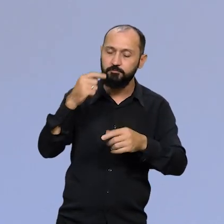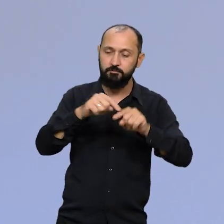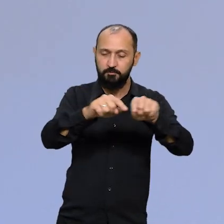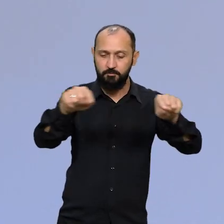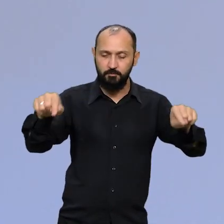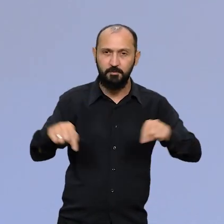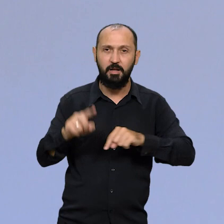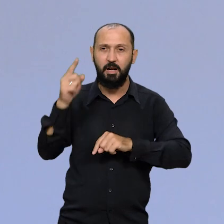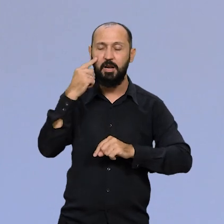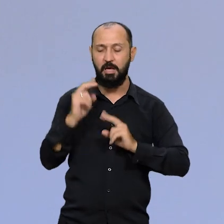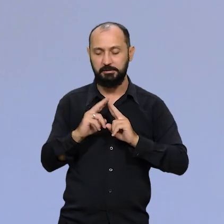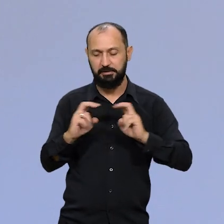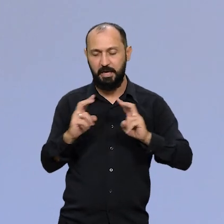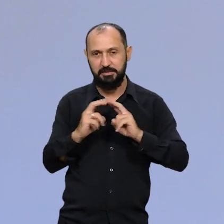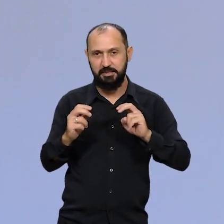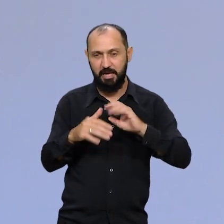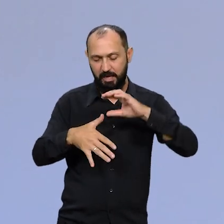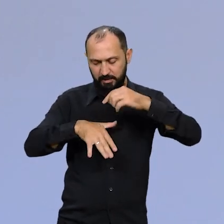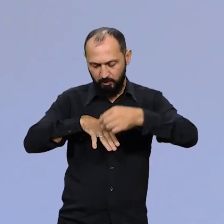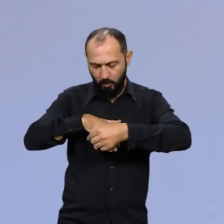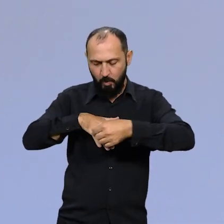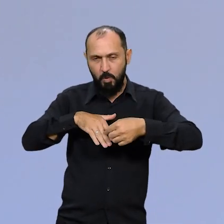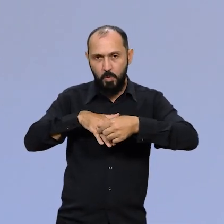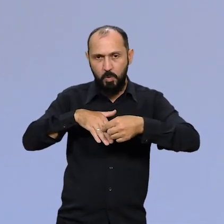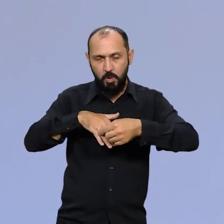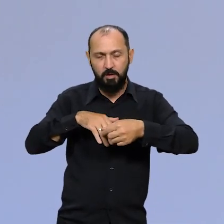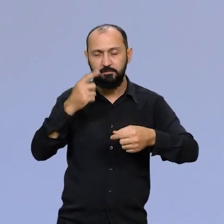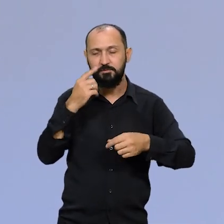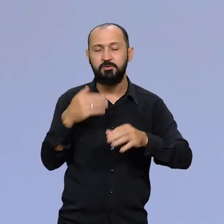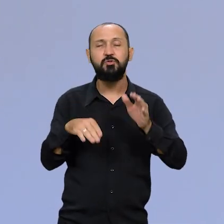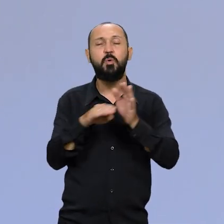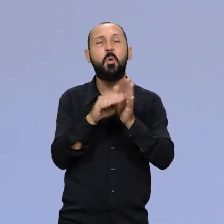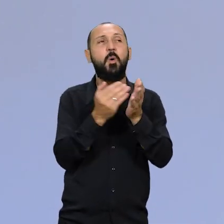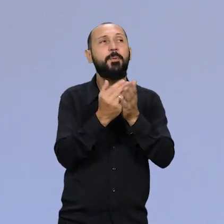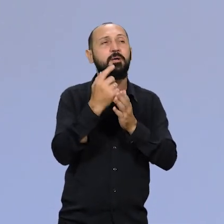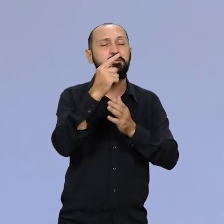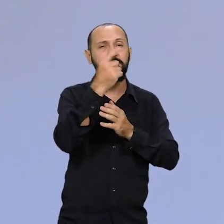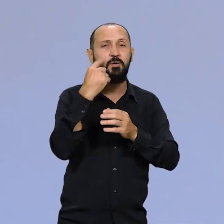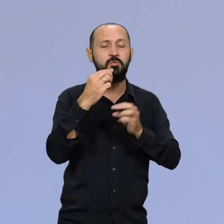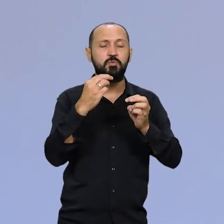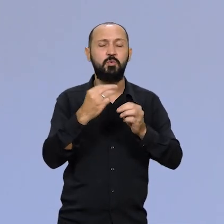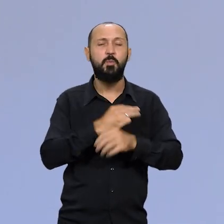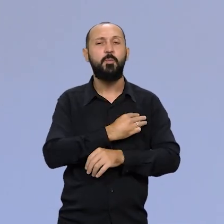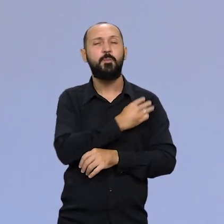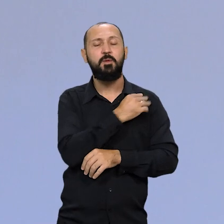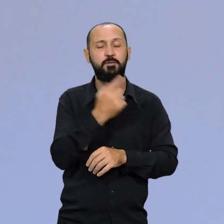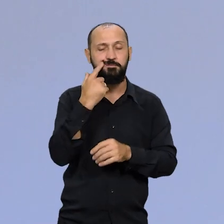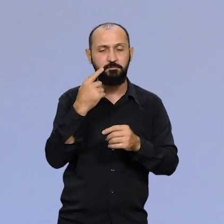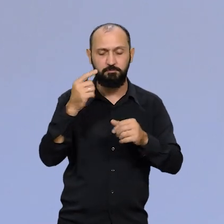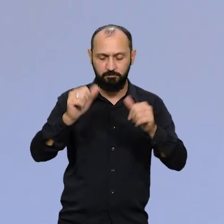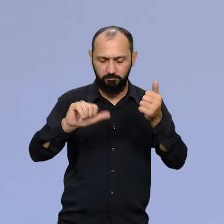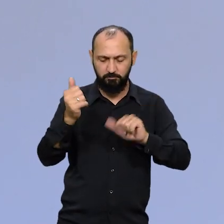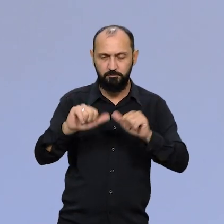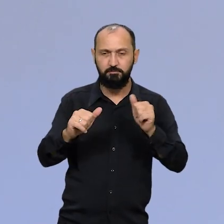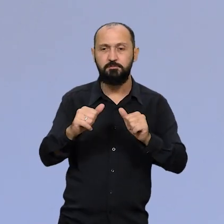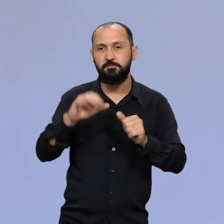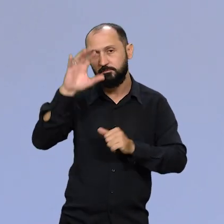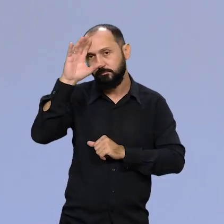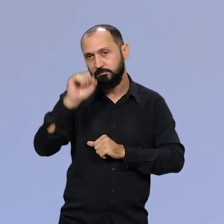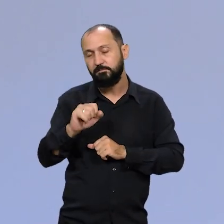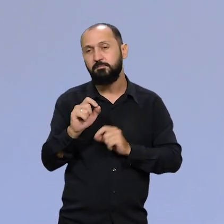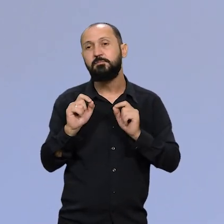231, que garante aos índios a posse tradicional sobre as terras tradicionalmente ocupadas, esse artigo vem sendo interpretado